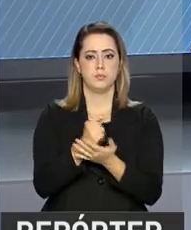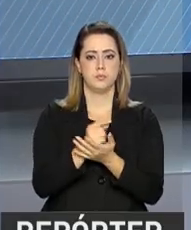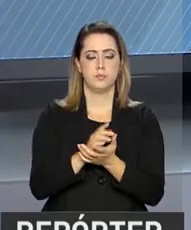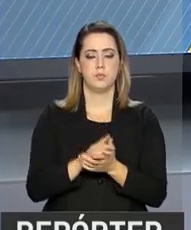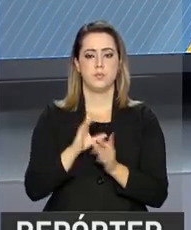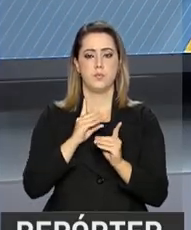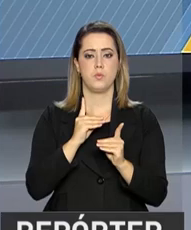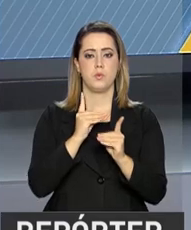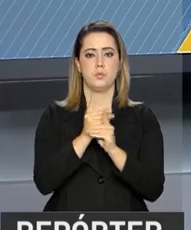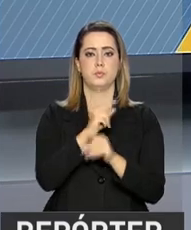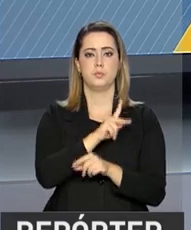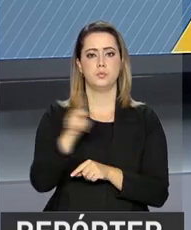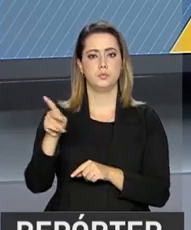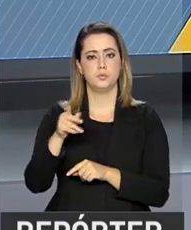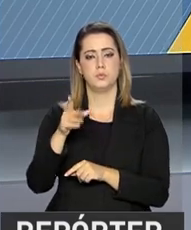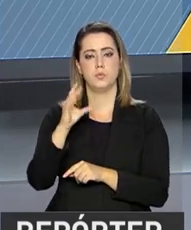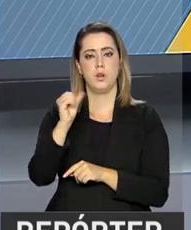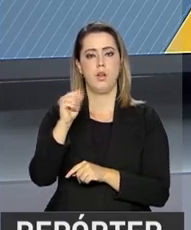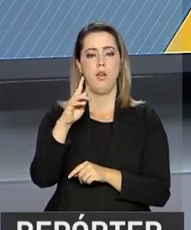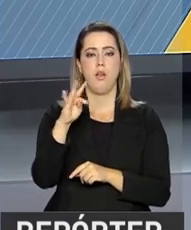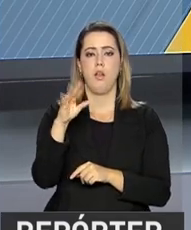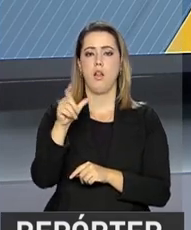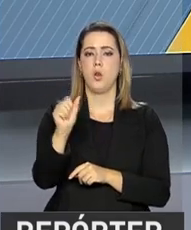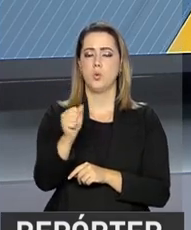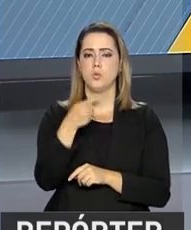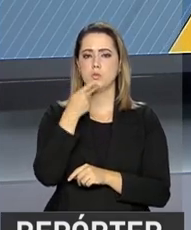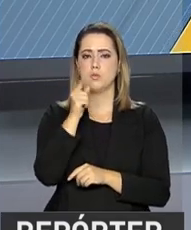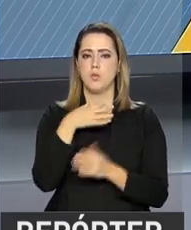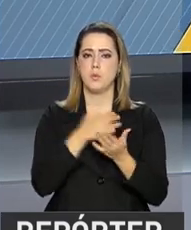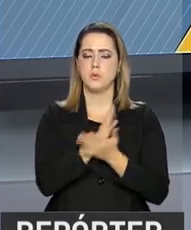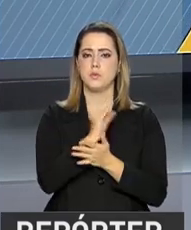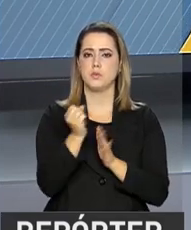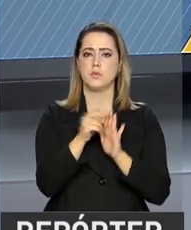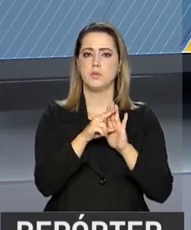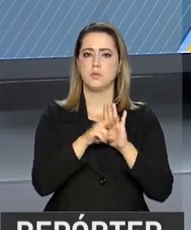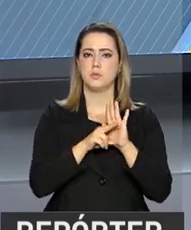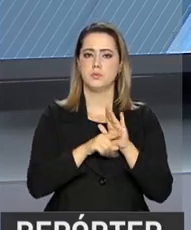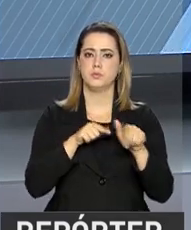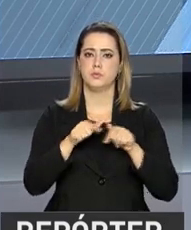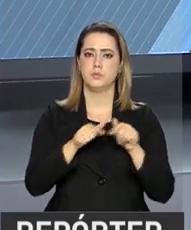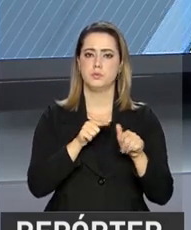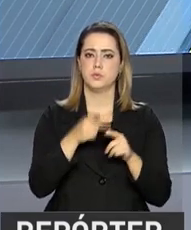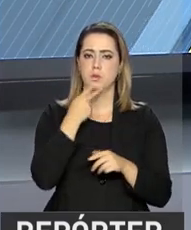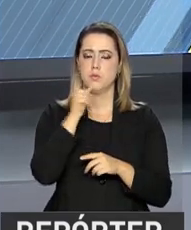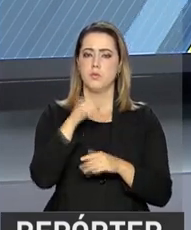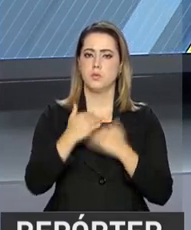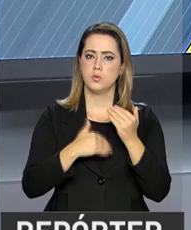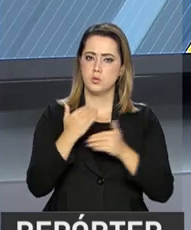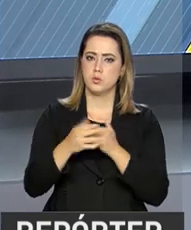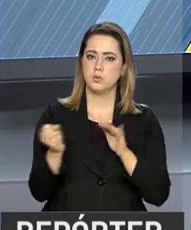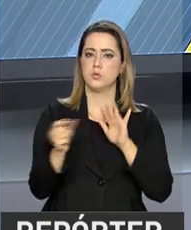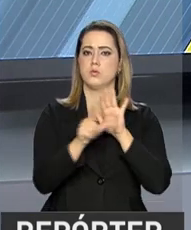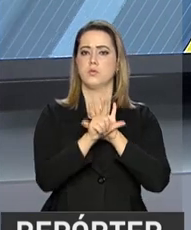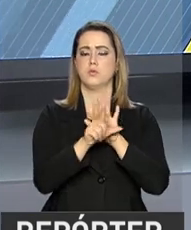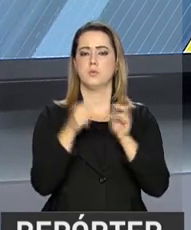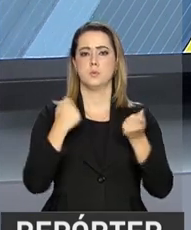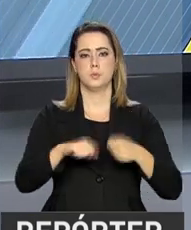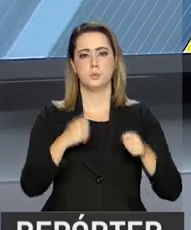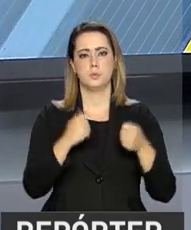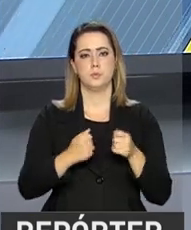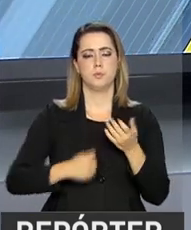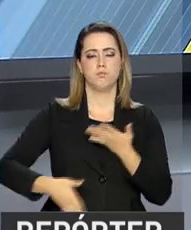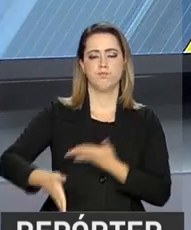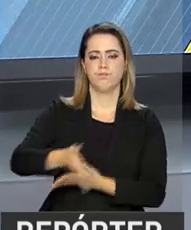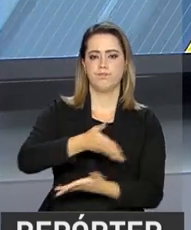Durante o encontro com o presidente Michel Temer, Carlos Arlenga elogiou a aprovação da reforma trabalhista e defendeu a continuidade de reformas necessárias